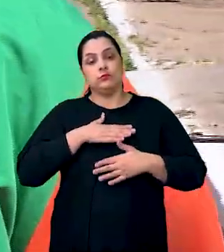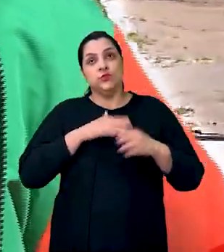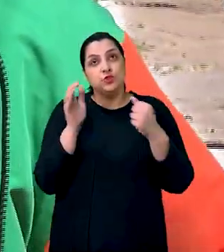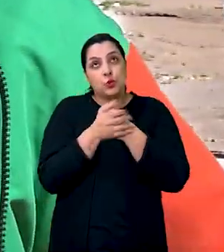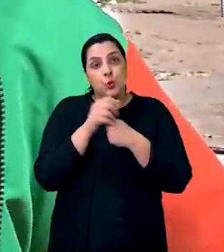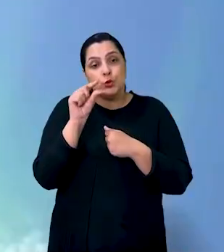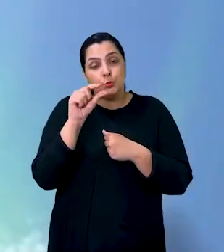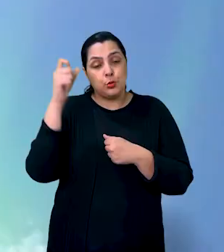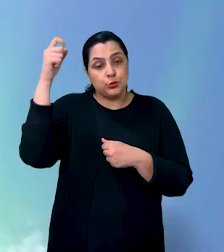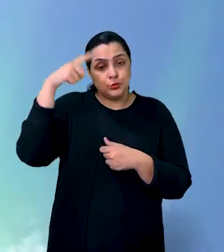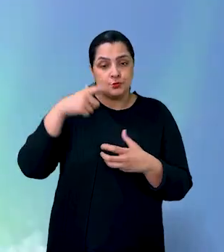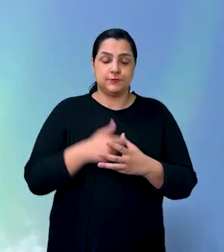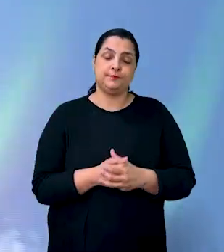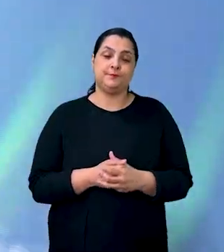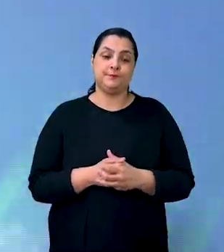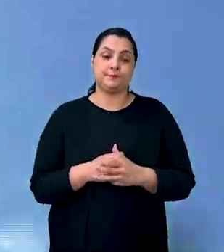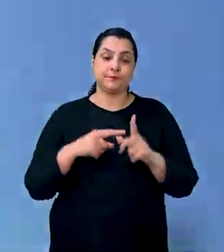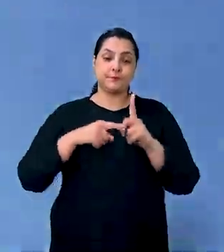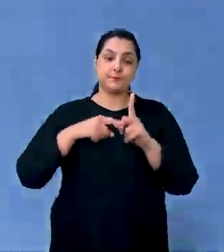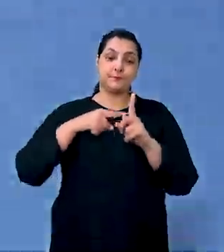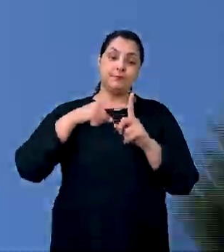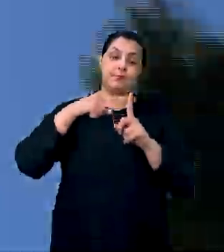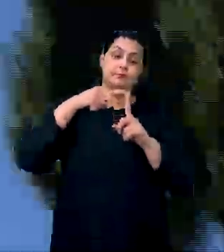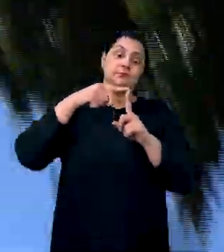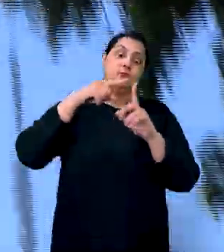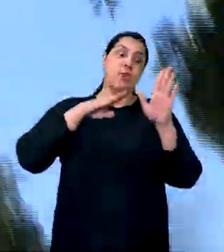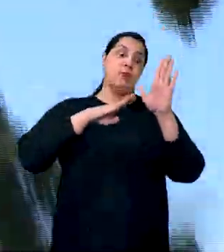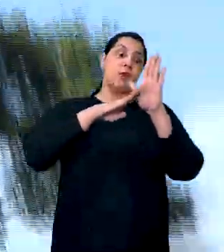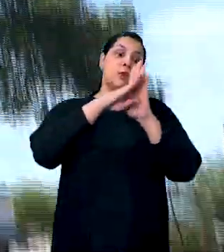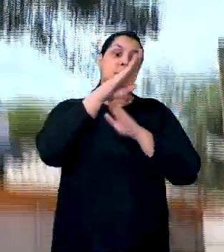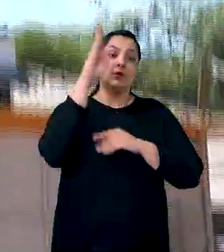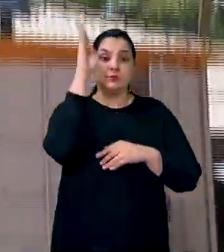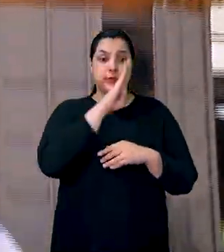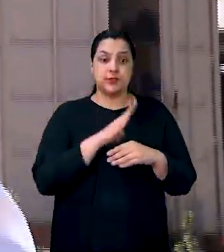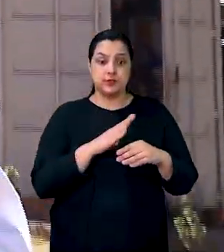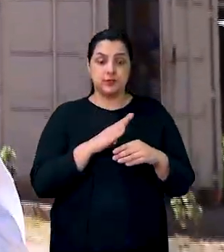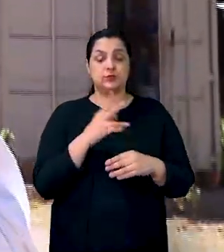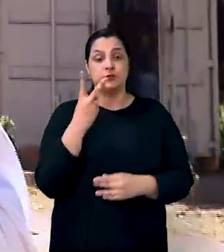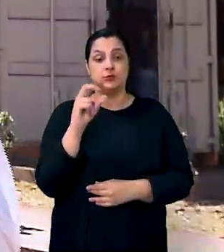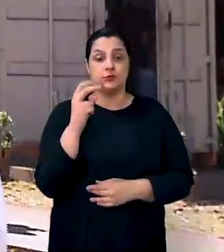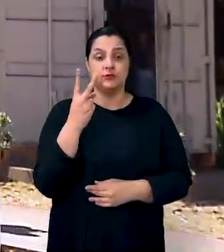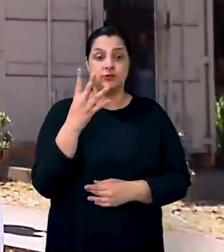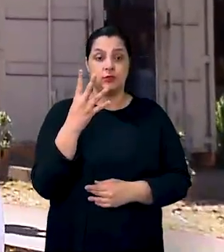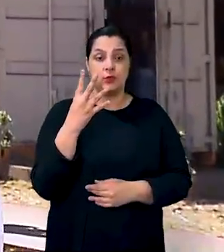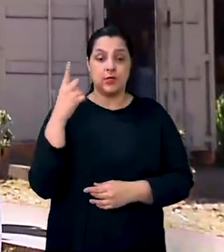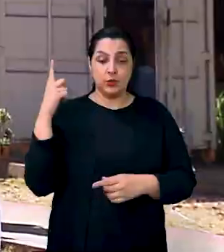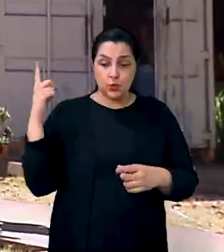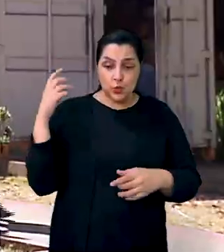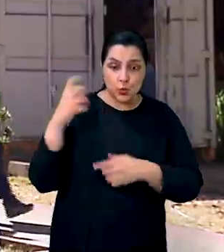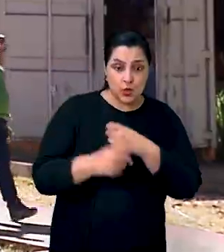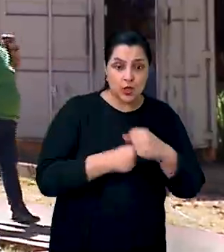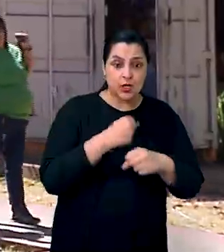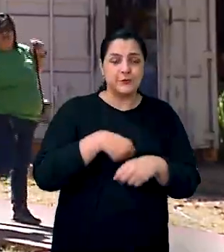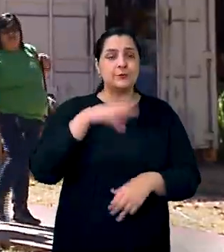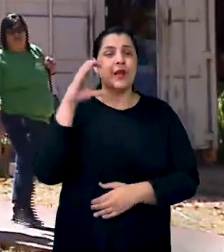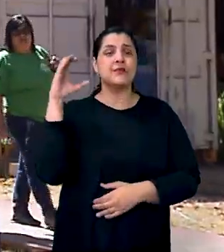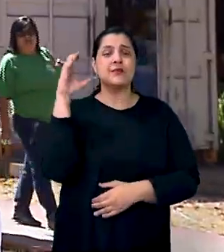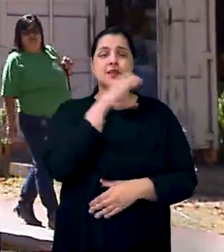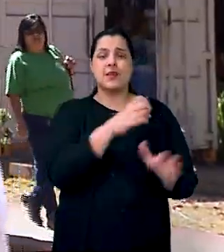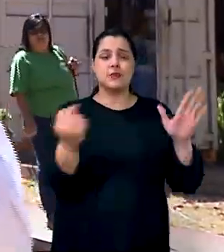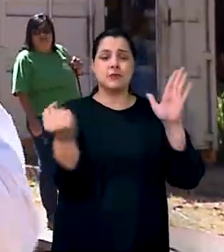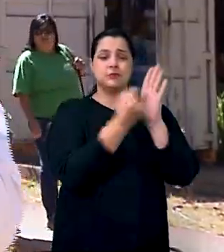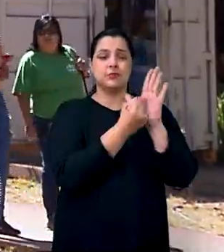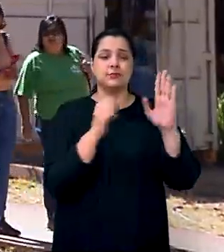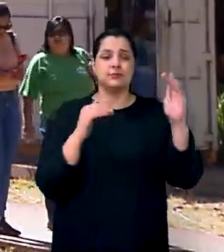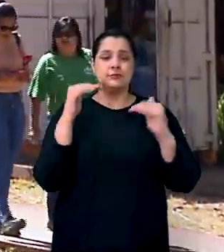nós poder se esconder. O calor tem aumentado mesmo e batido recordes. O Brasil registrou em 2024 o ano mais quente da